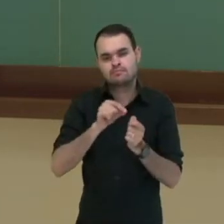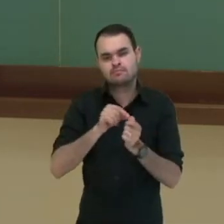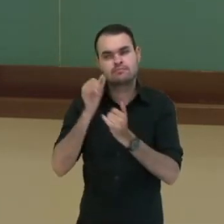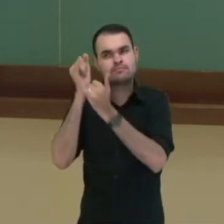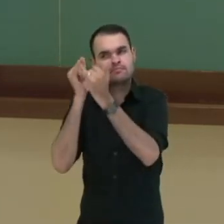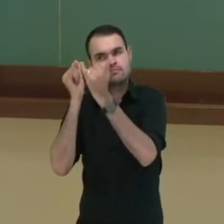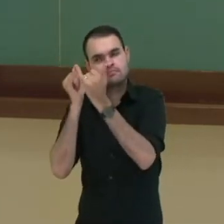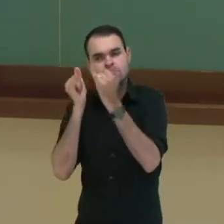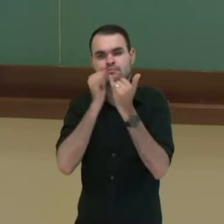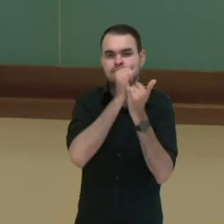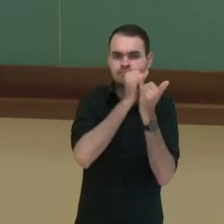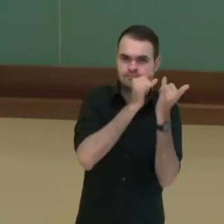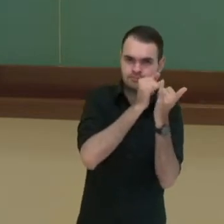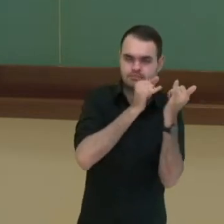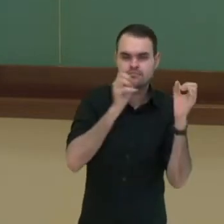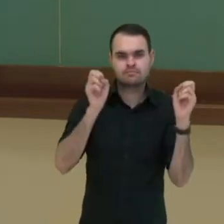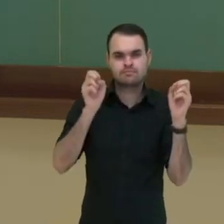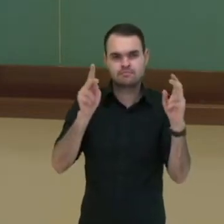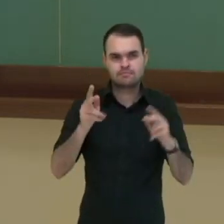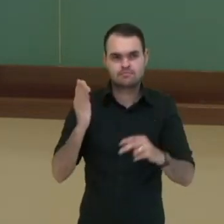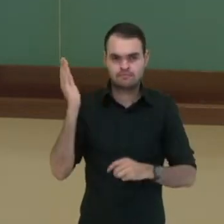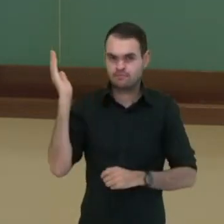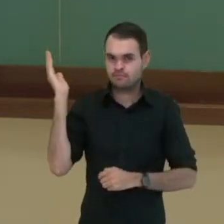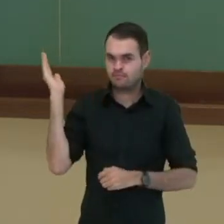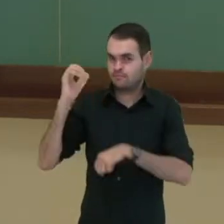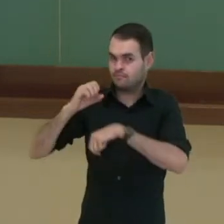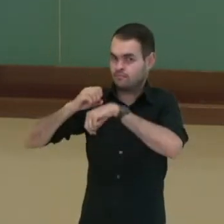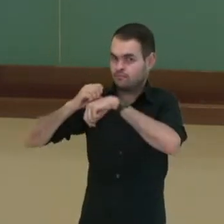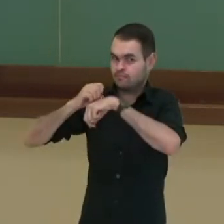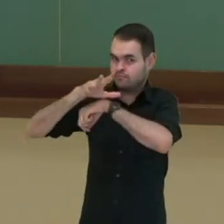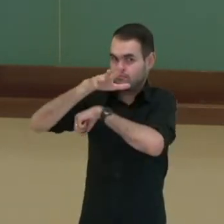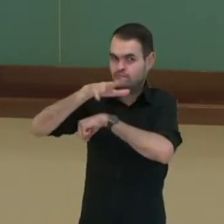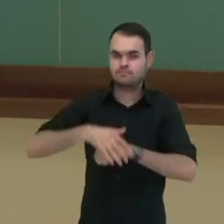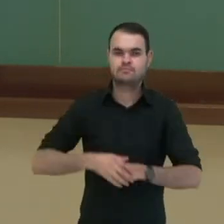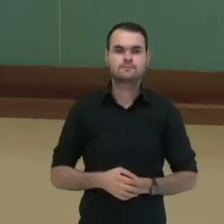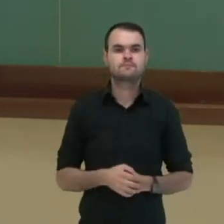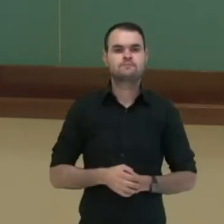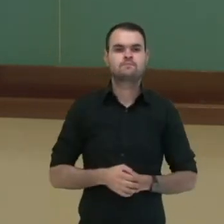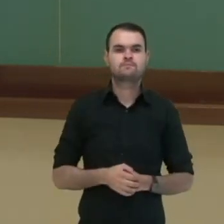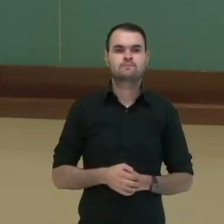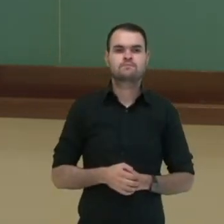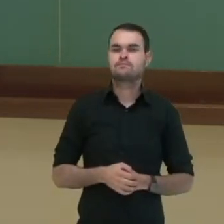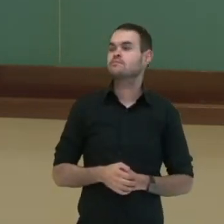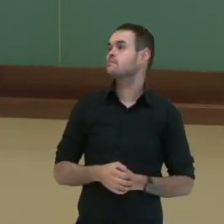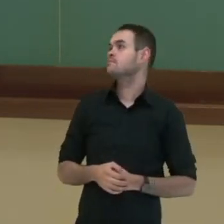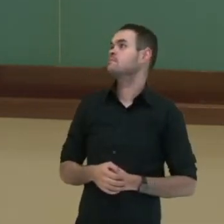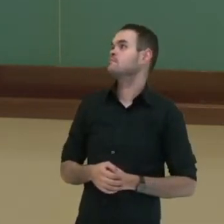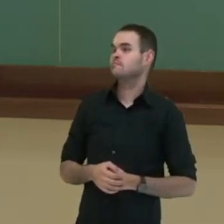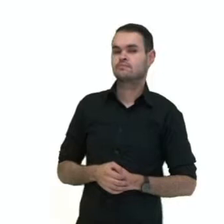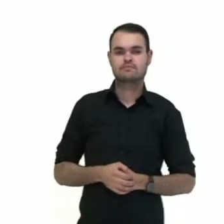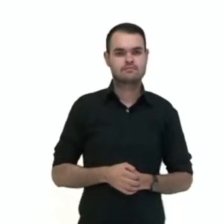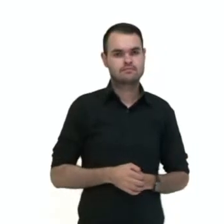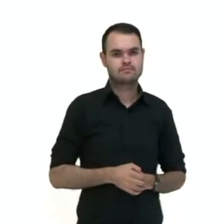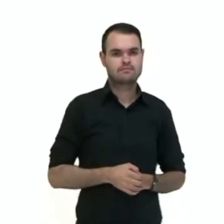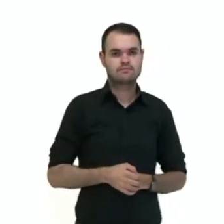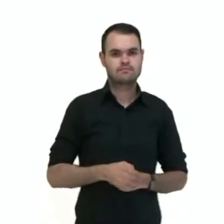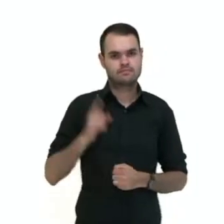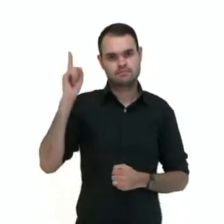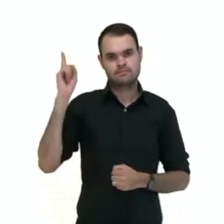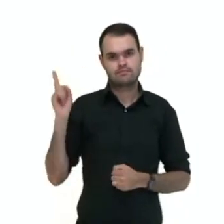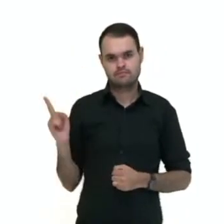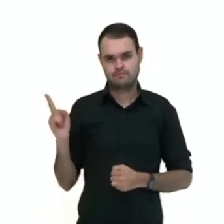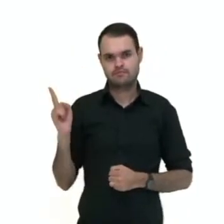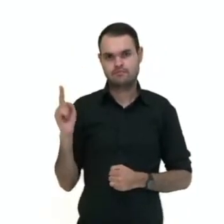semelhanças evolutivas de cada um deles, né? Então ficou dessa maneira aqui, ó. Dá uma observada aí no quadro que você fez, veja se